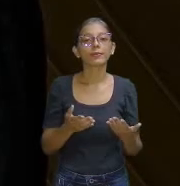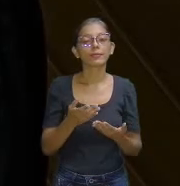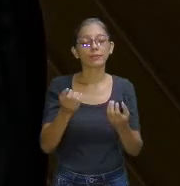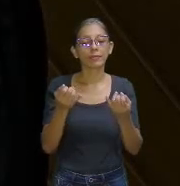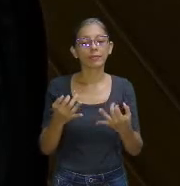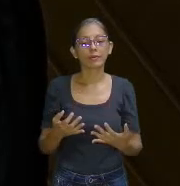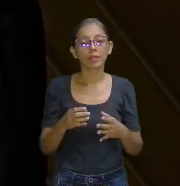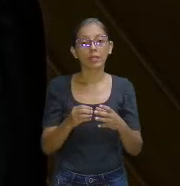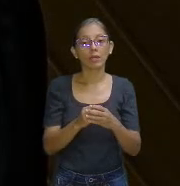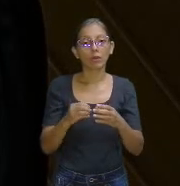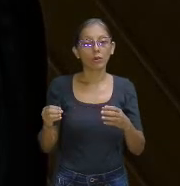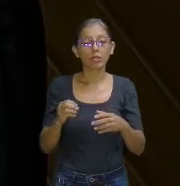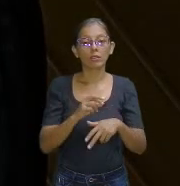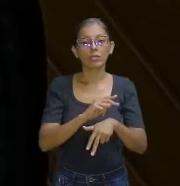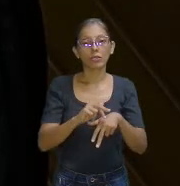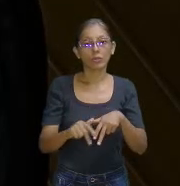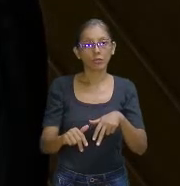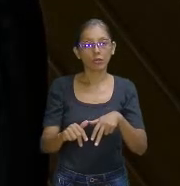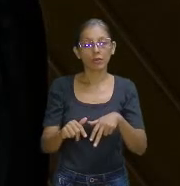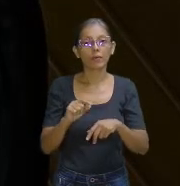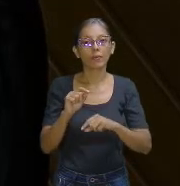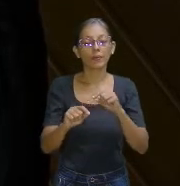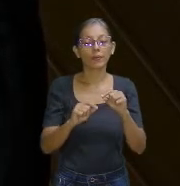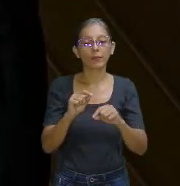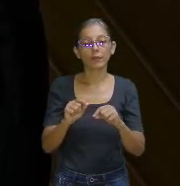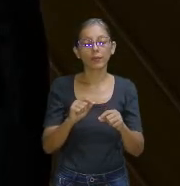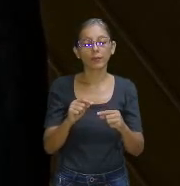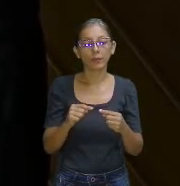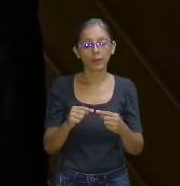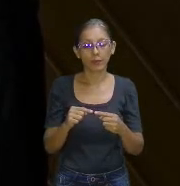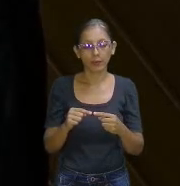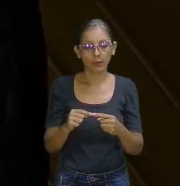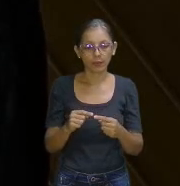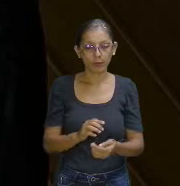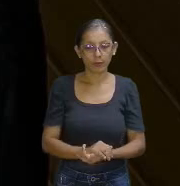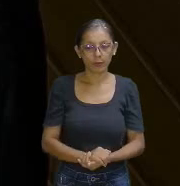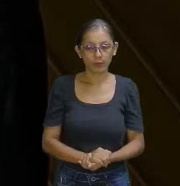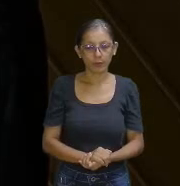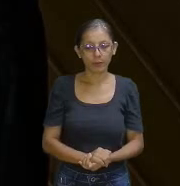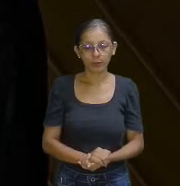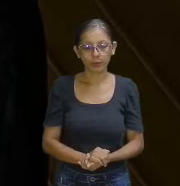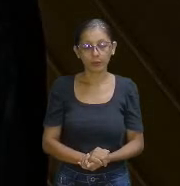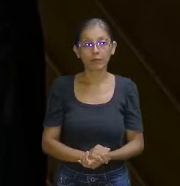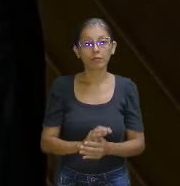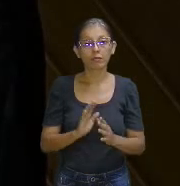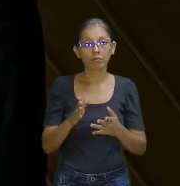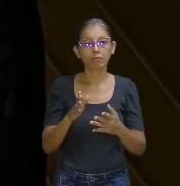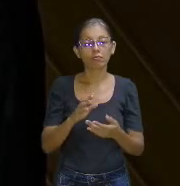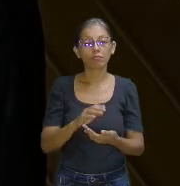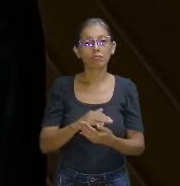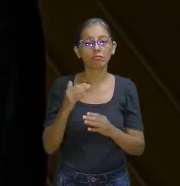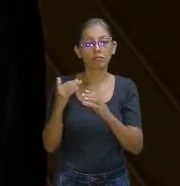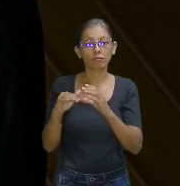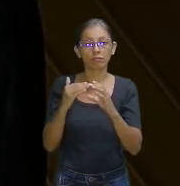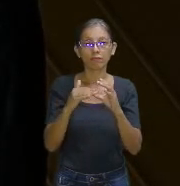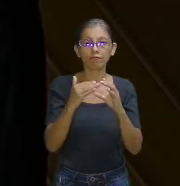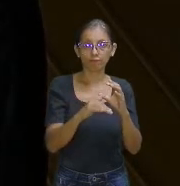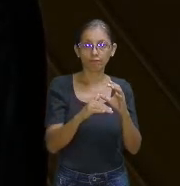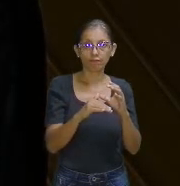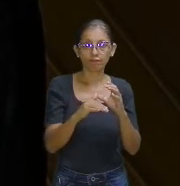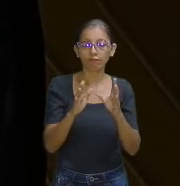de gênero, que está em seu inteiro teor no voto, fará logo depois disponibilizado. Os demais membros